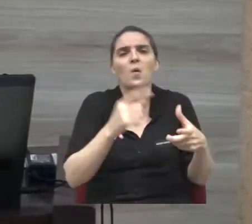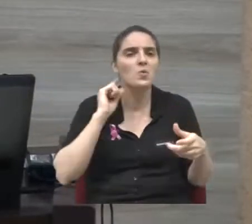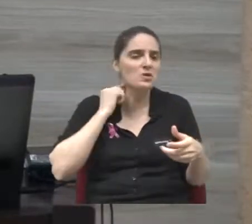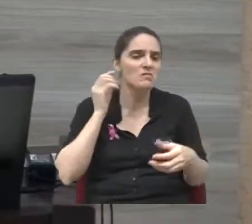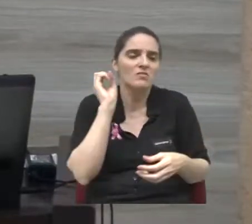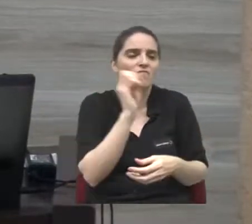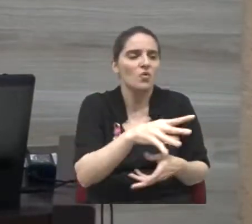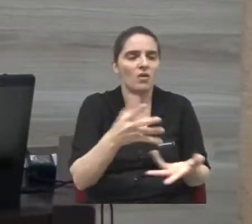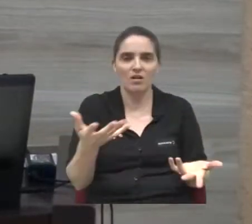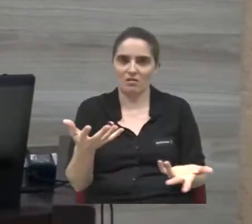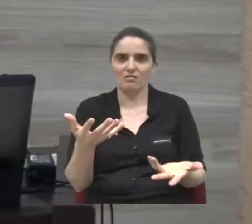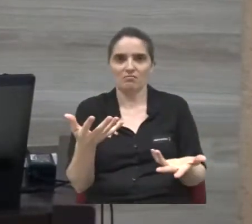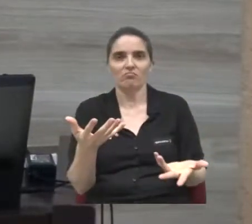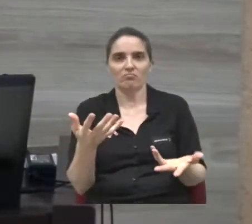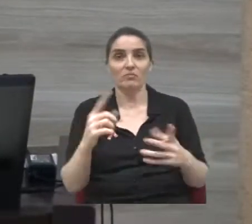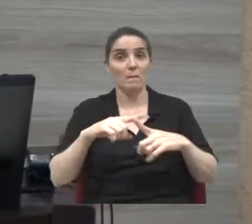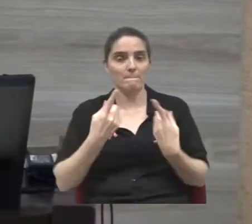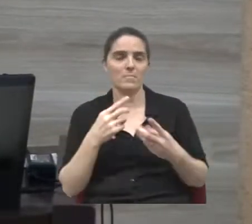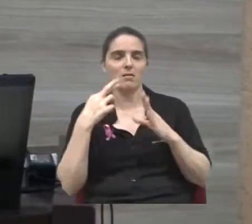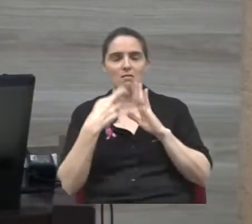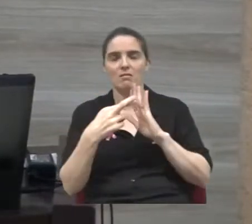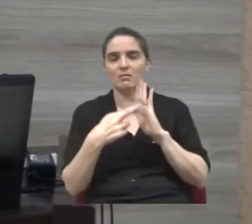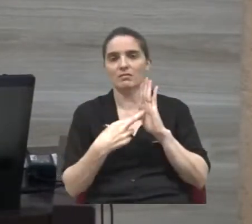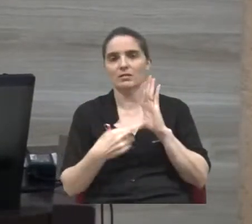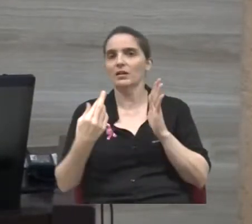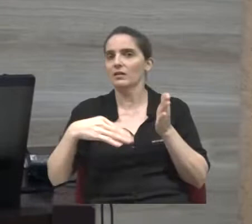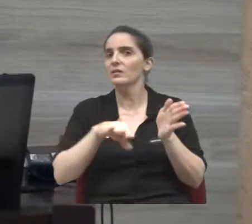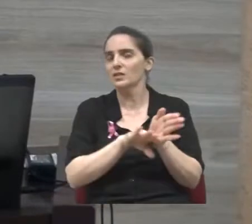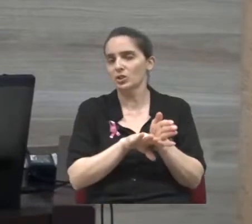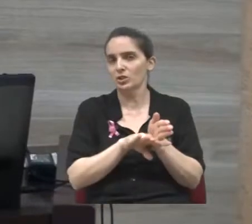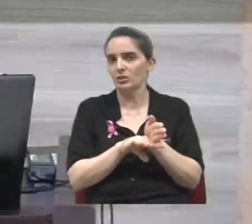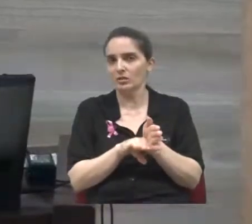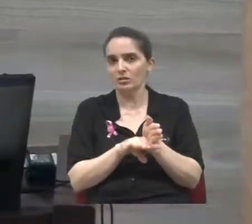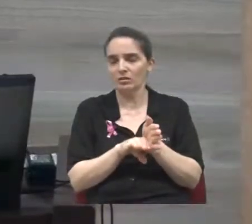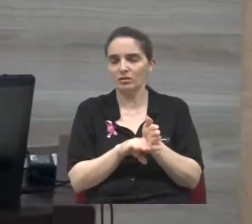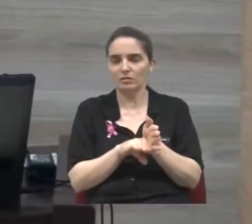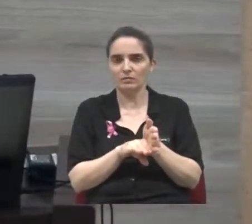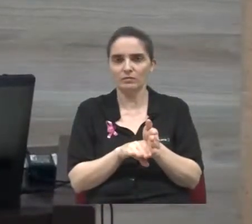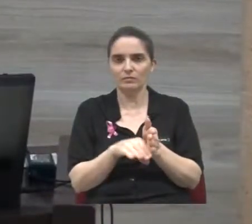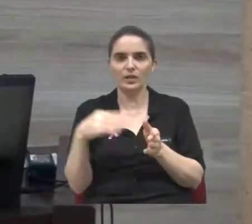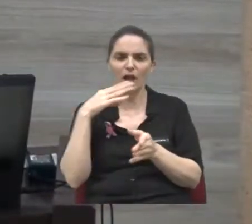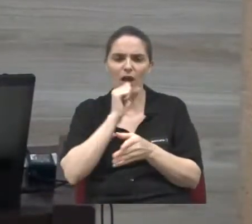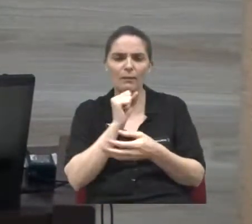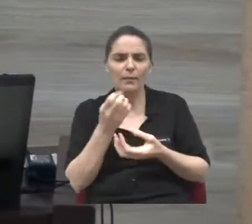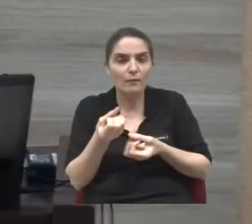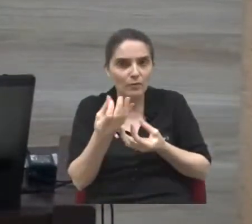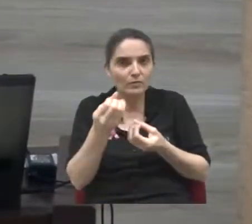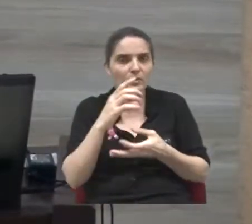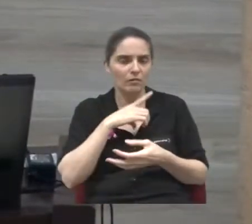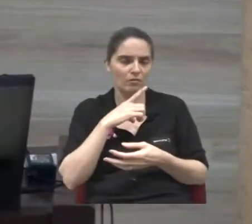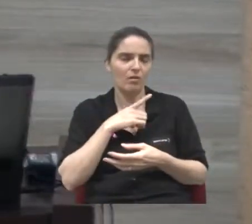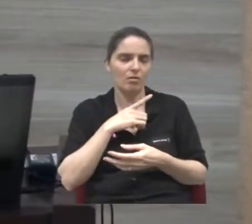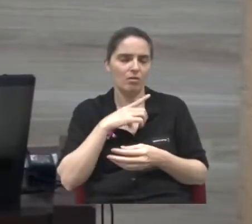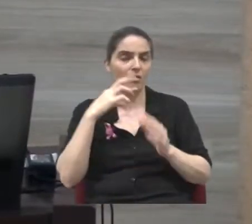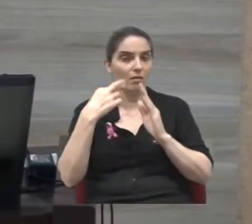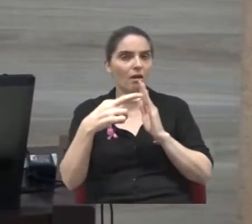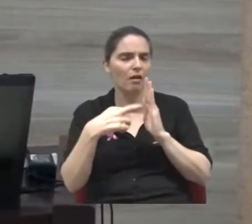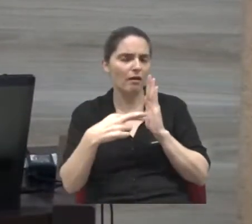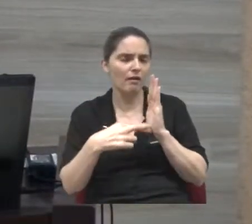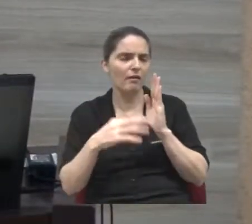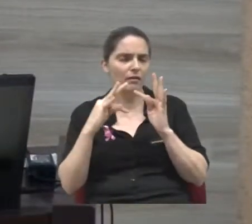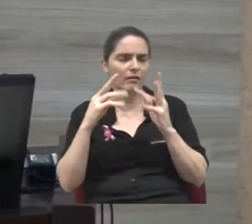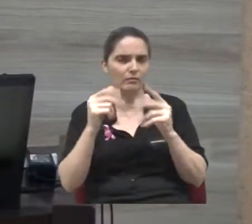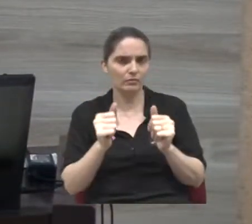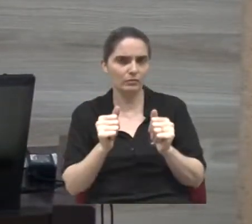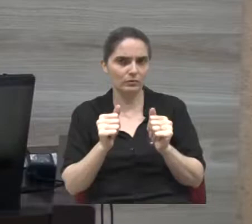essa regularização que está para vir, a informação que em breve teremos boa parte regularizada, isso venha logo, que cada também que chácara,